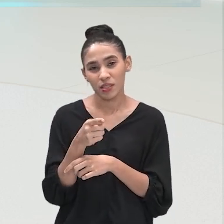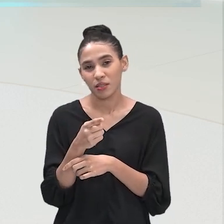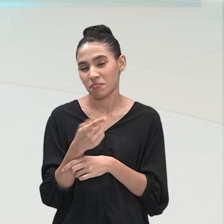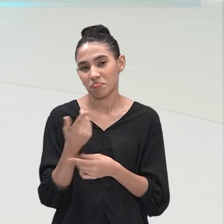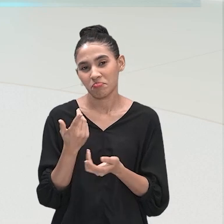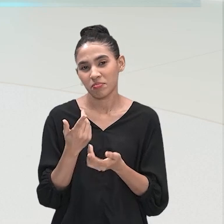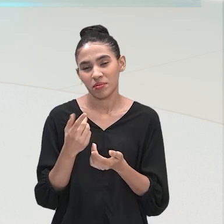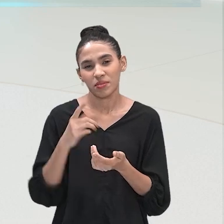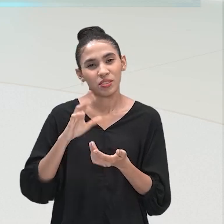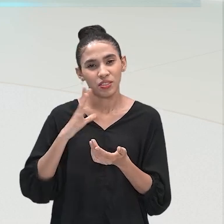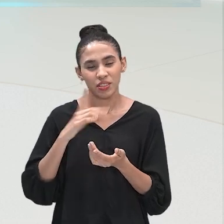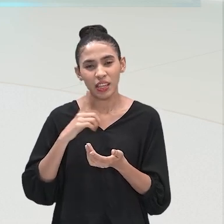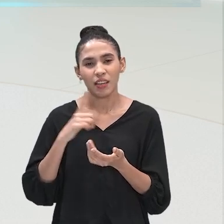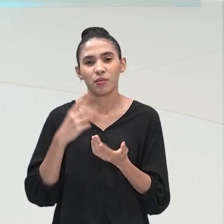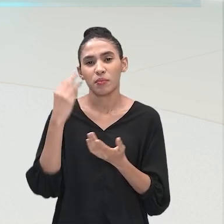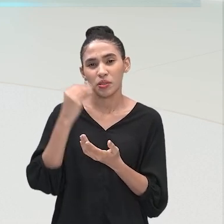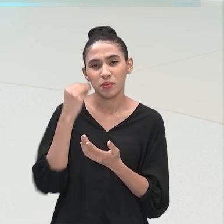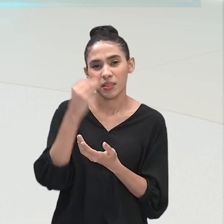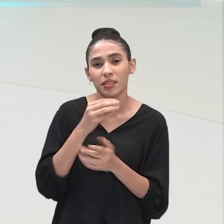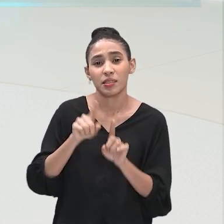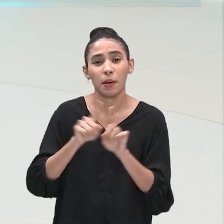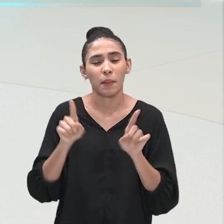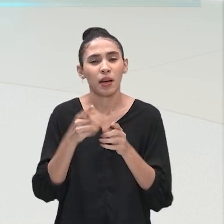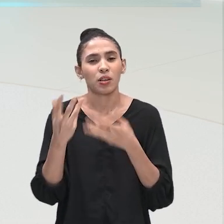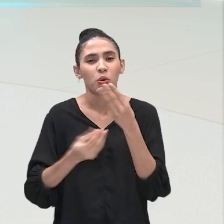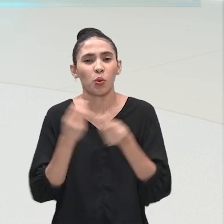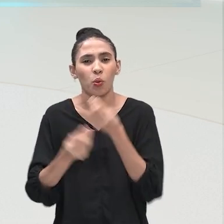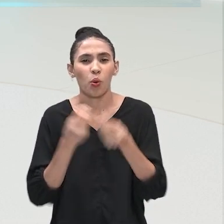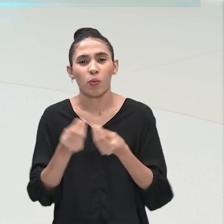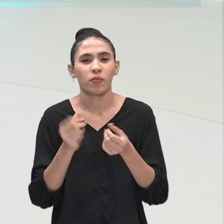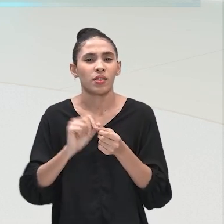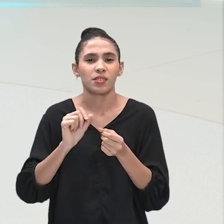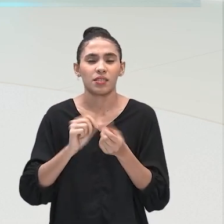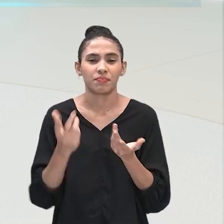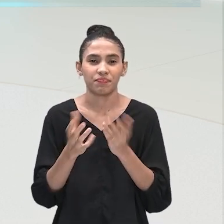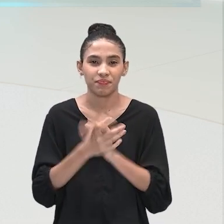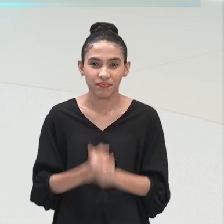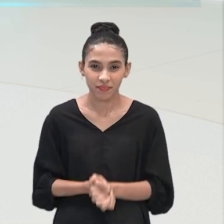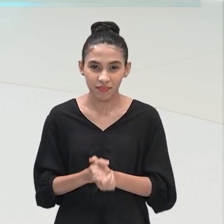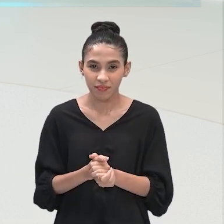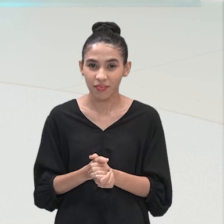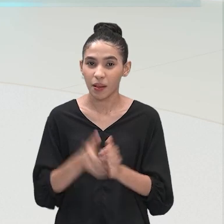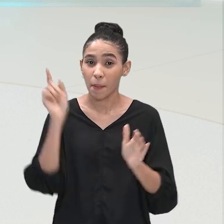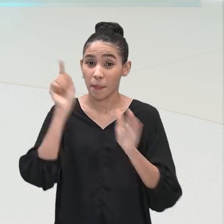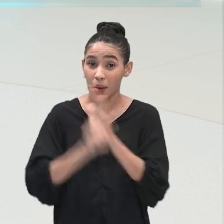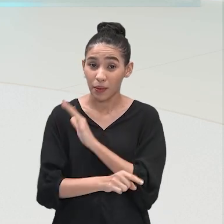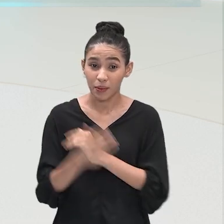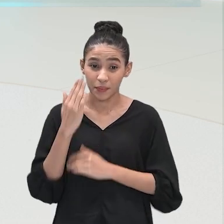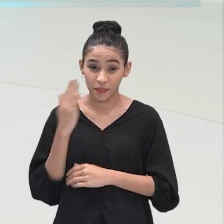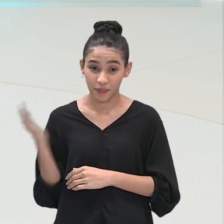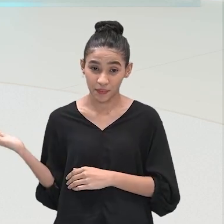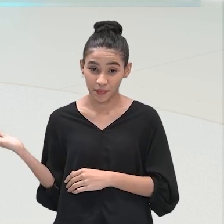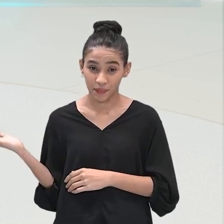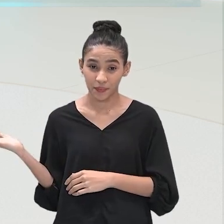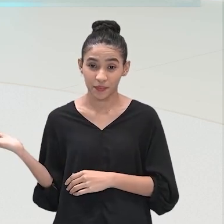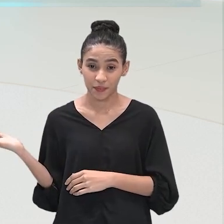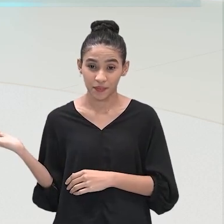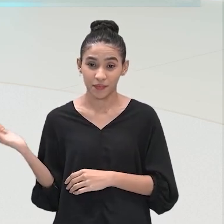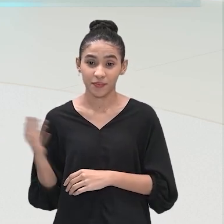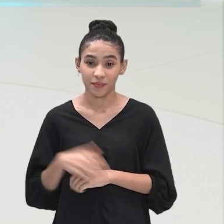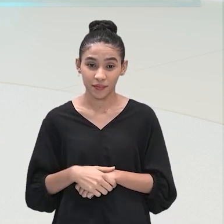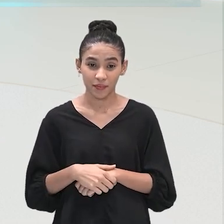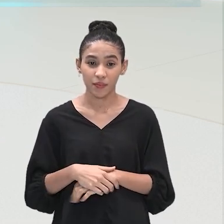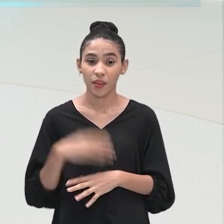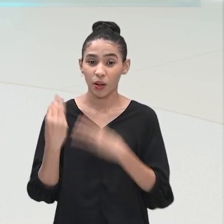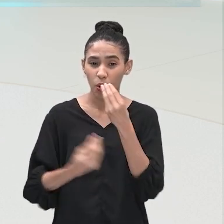situação, mas nós vamos ver de que forma nós podemos fazer isso. E olha só aí uma perguntinha para a gente começar a refletir.